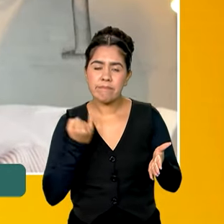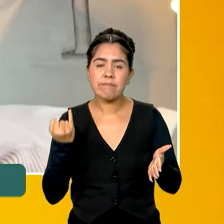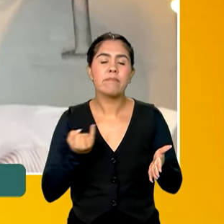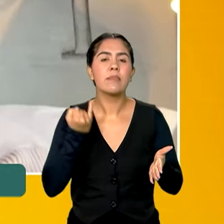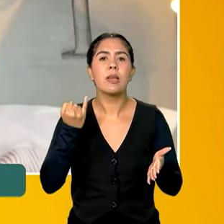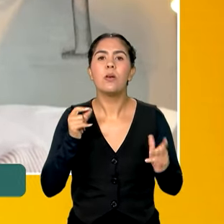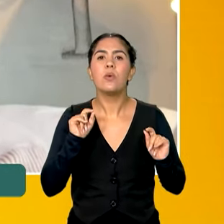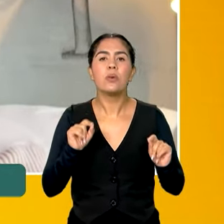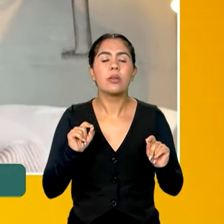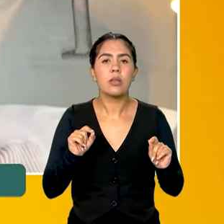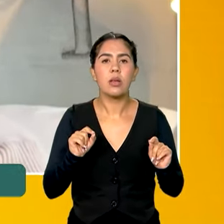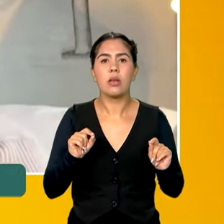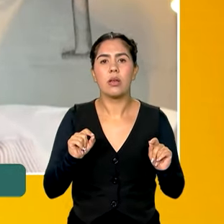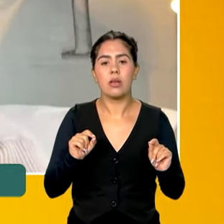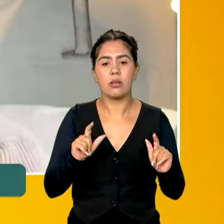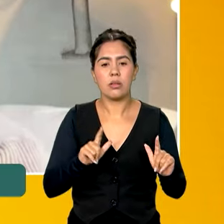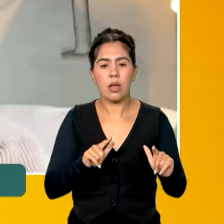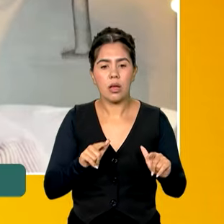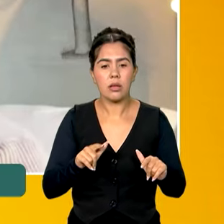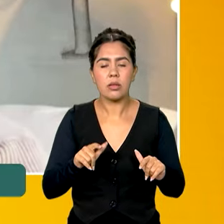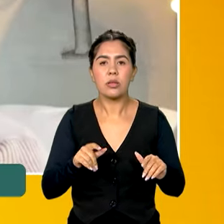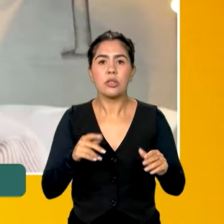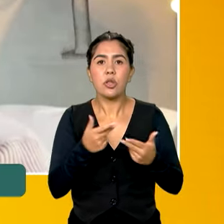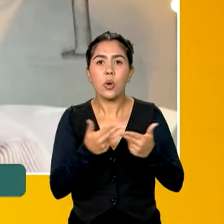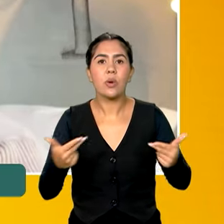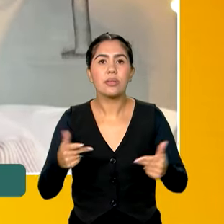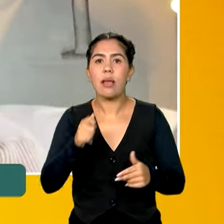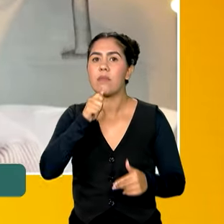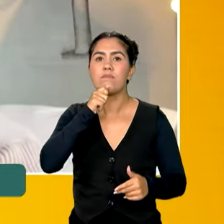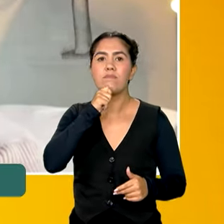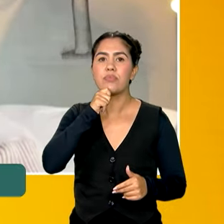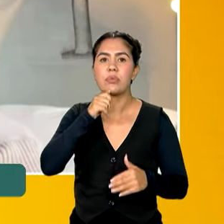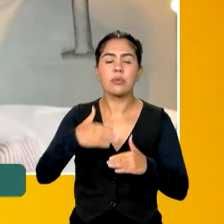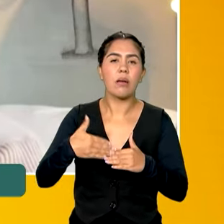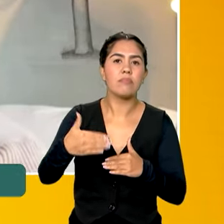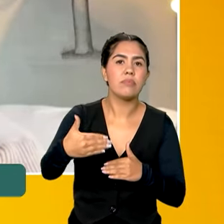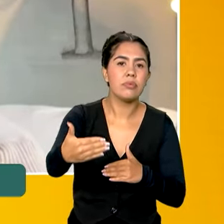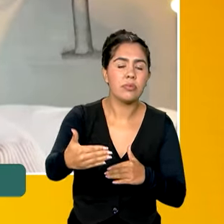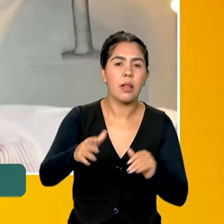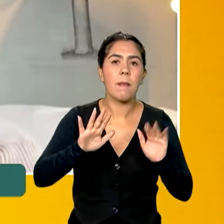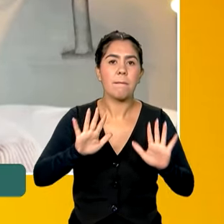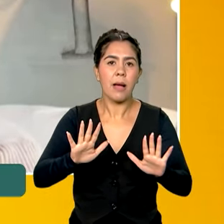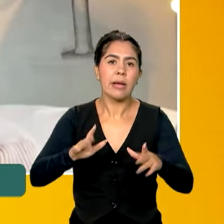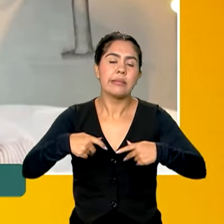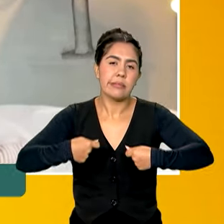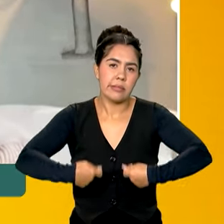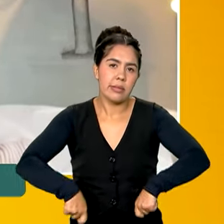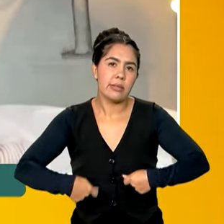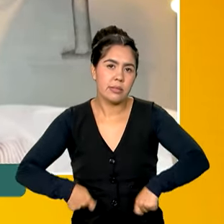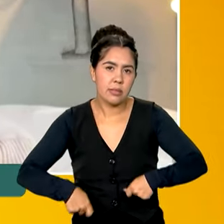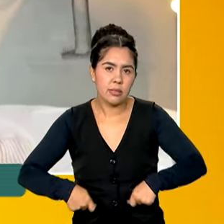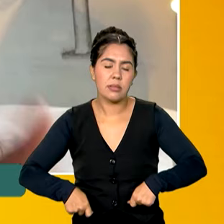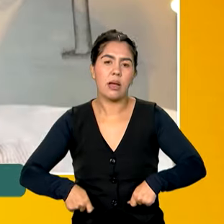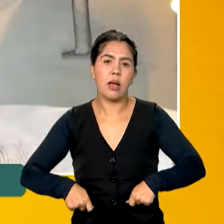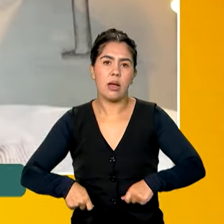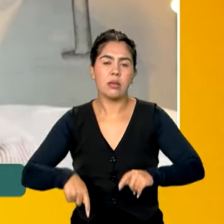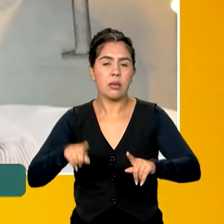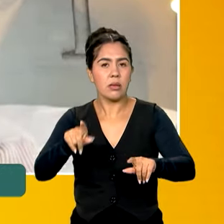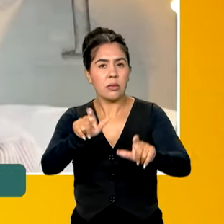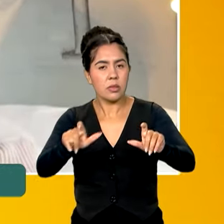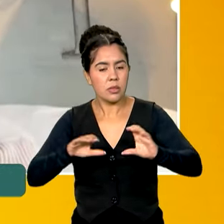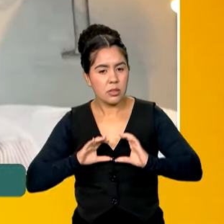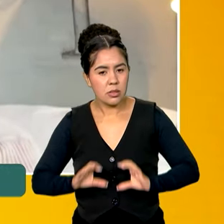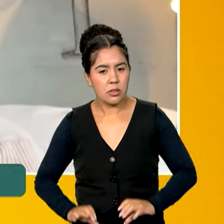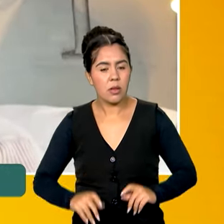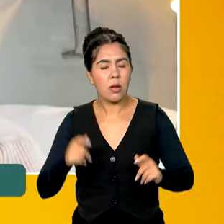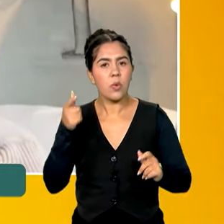em ações que ainda nem sequer aconteceram, que serão demandadas por cidadãos e cidadãs e poderão recuperar